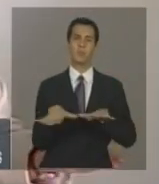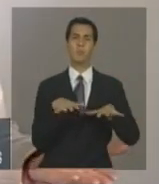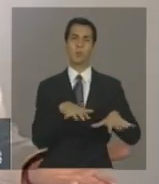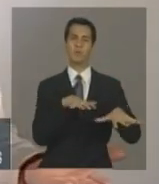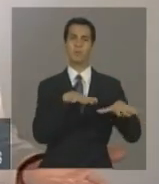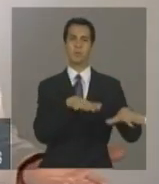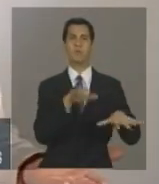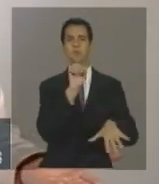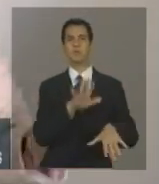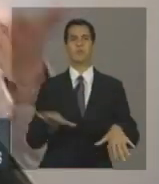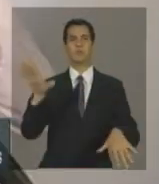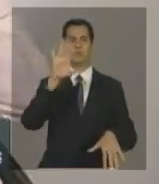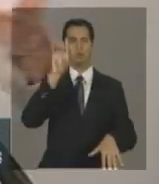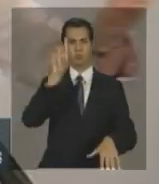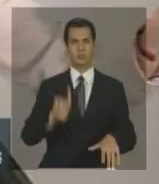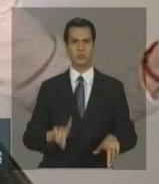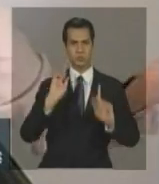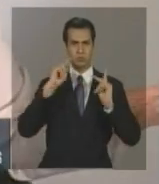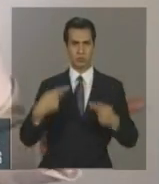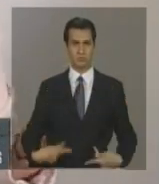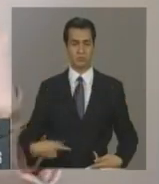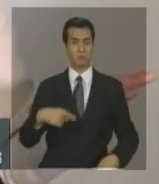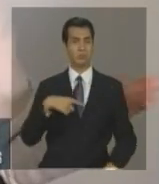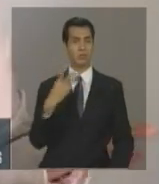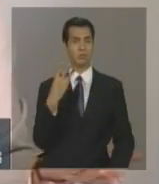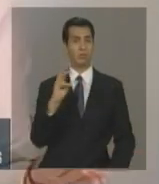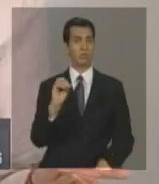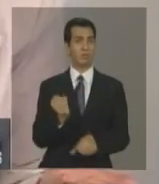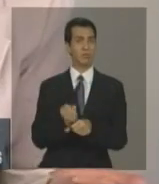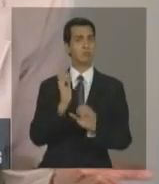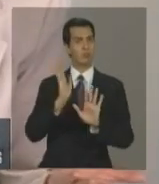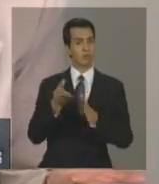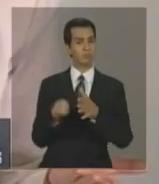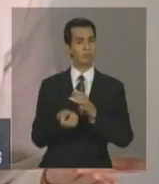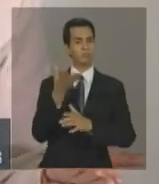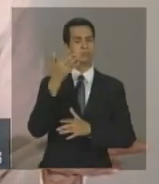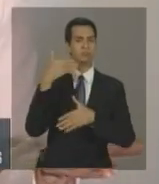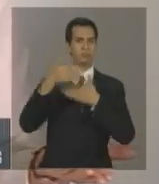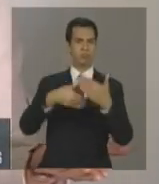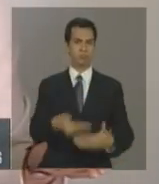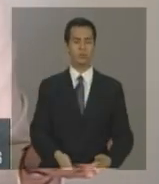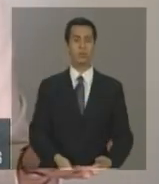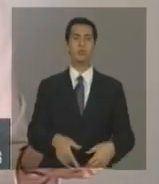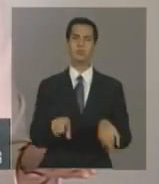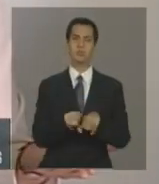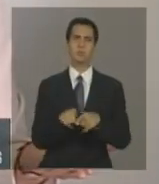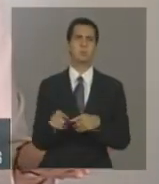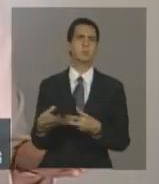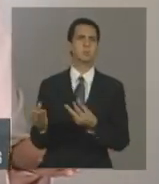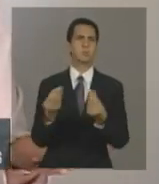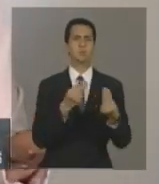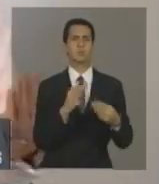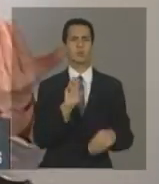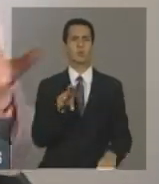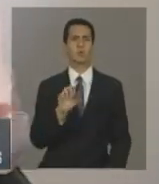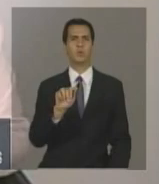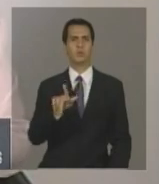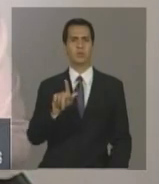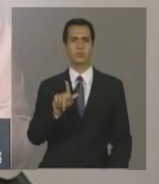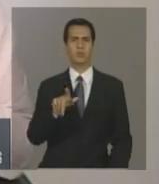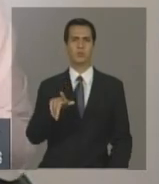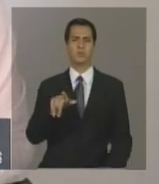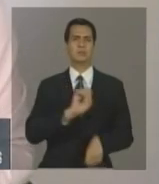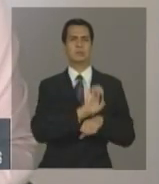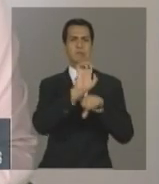neste ano, e tantas outras organizações parceiras nos estados do Brasil, a sociedade